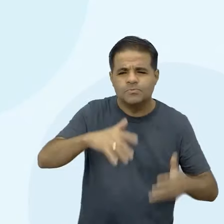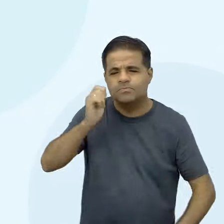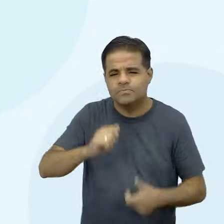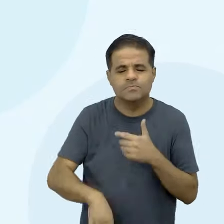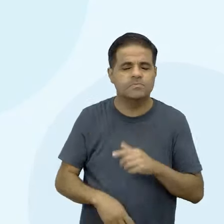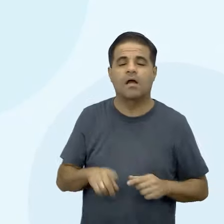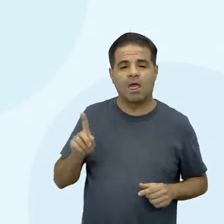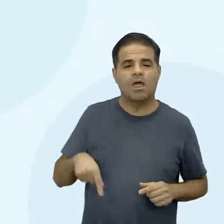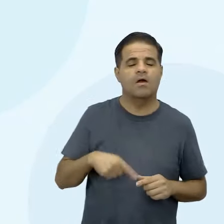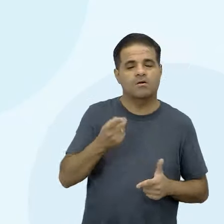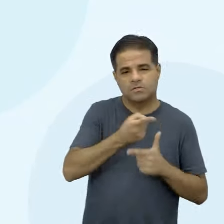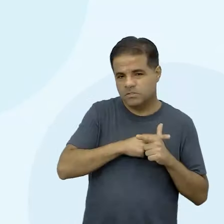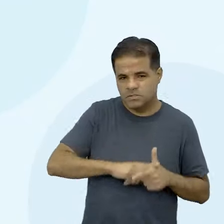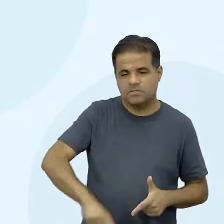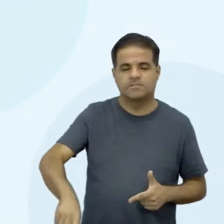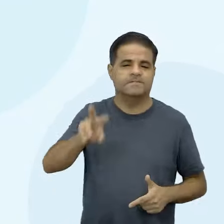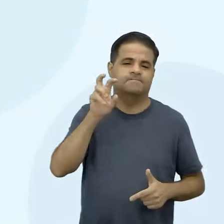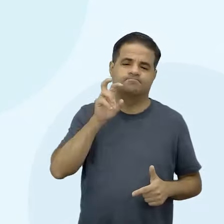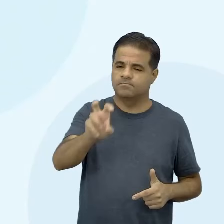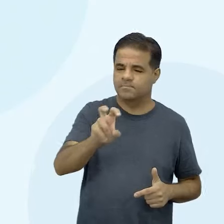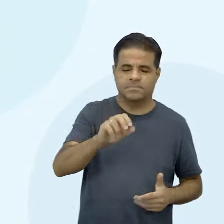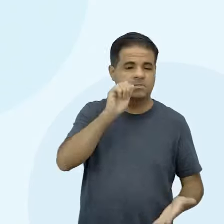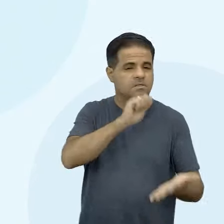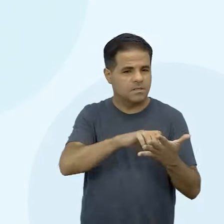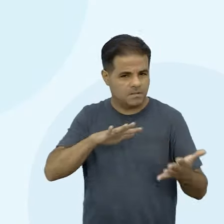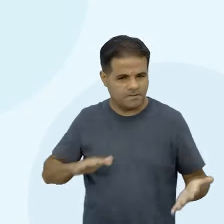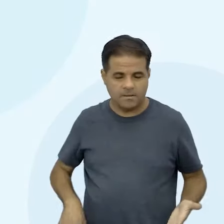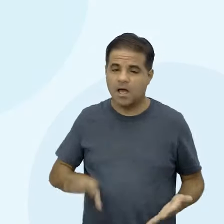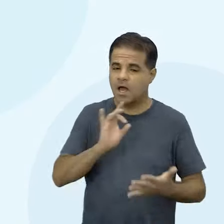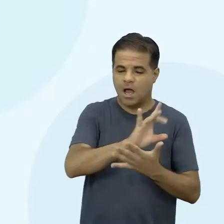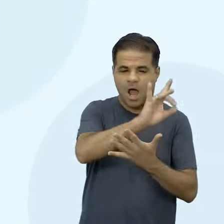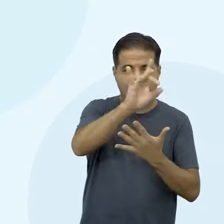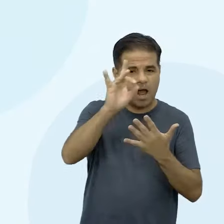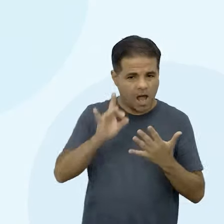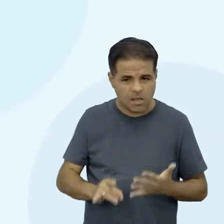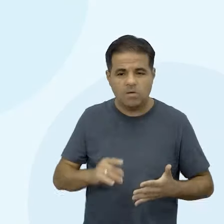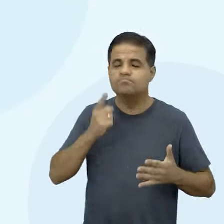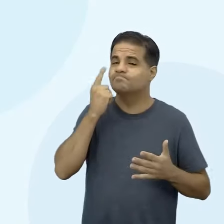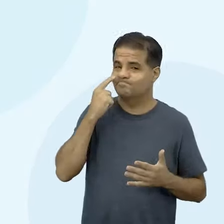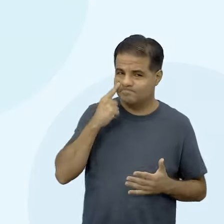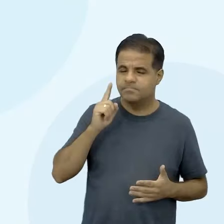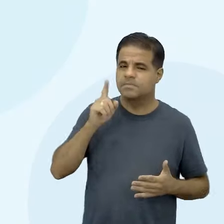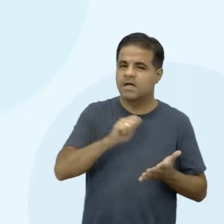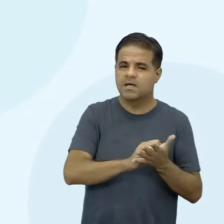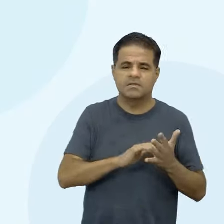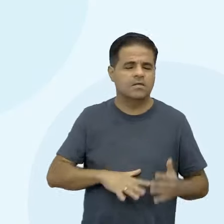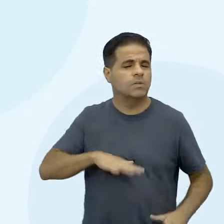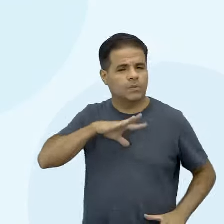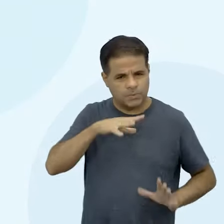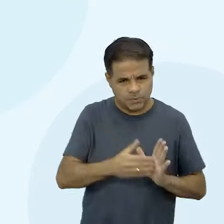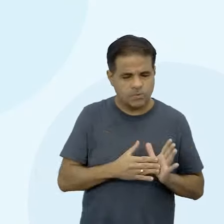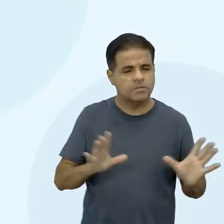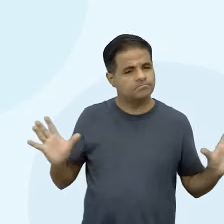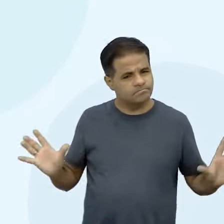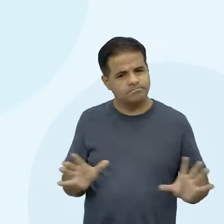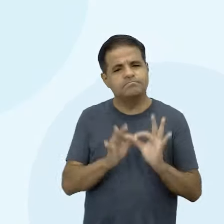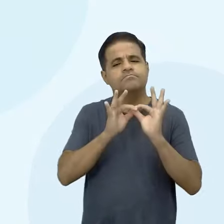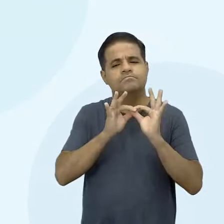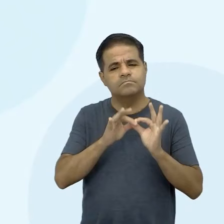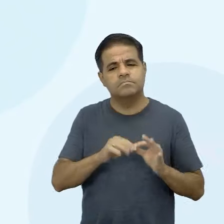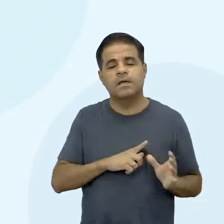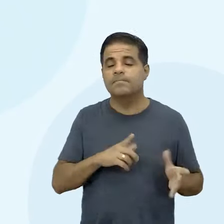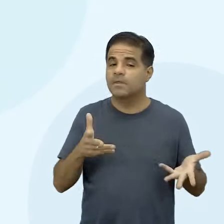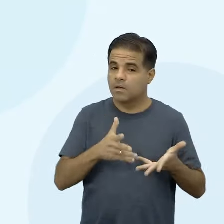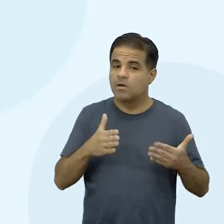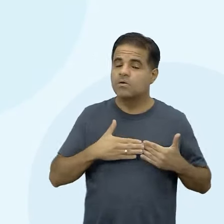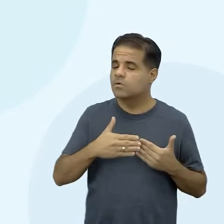aqui, é dividido aí em 5 atividades, cada um deles, e a gente vai ver que essas atividades são todas interligadas.